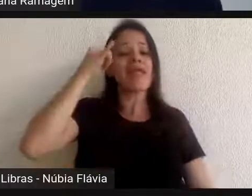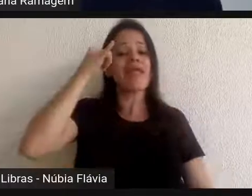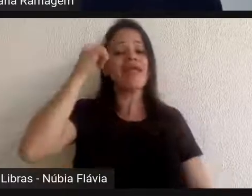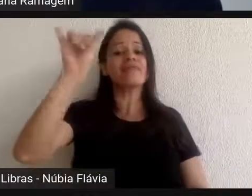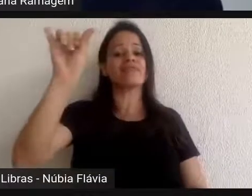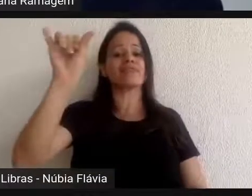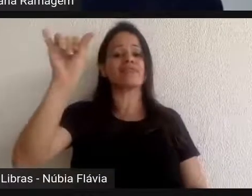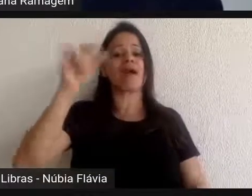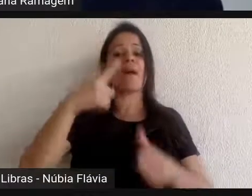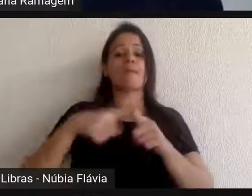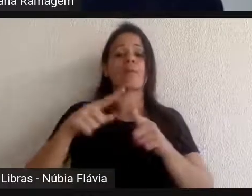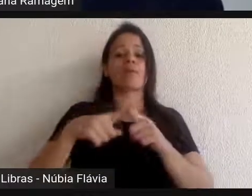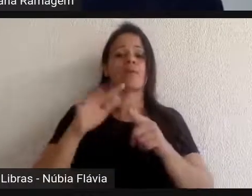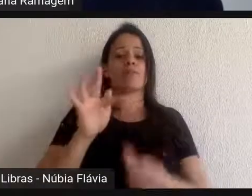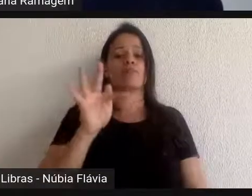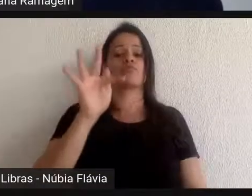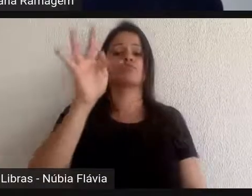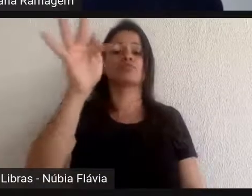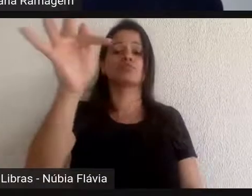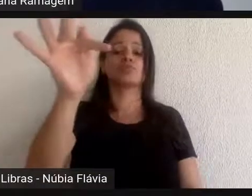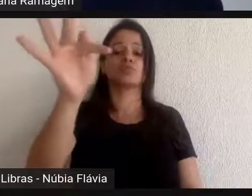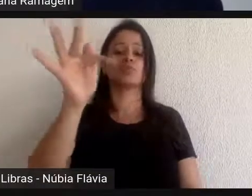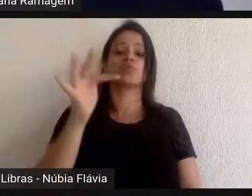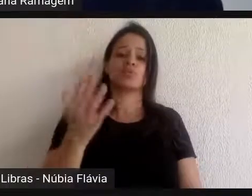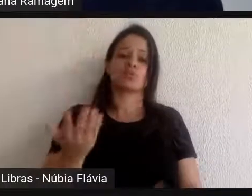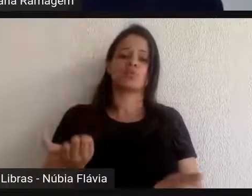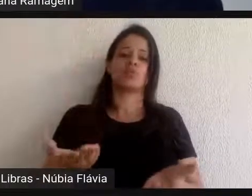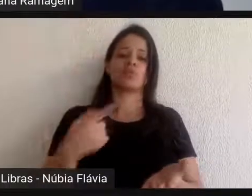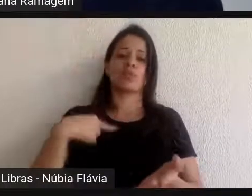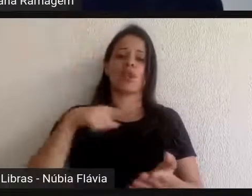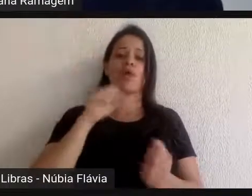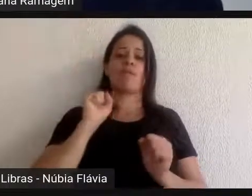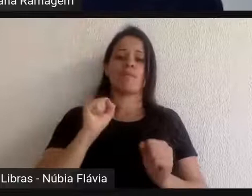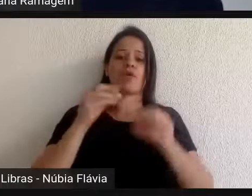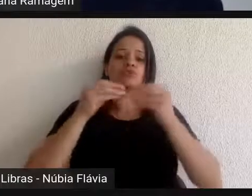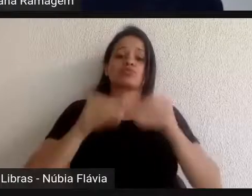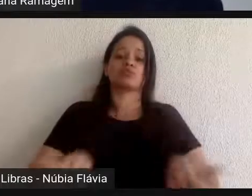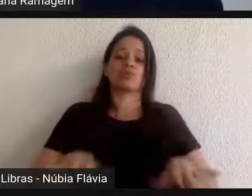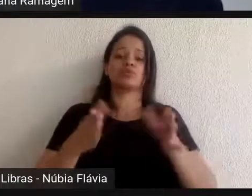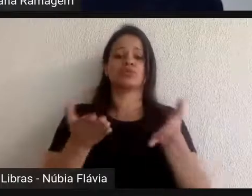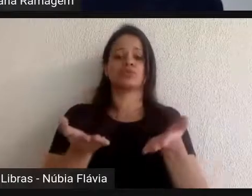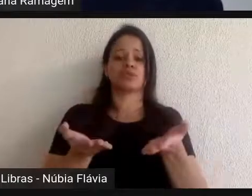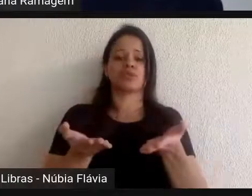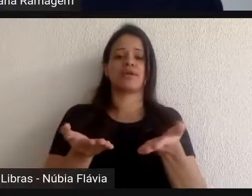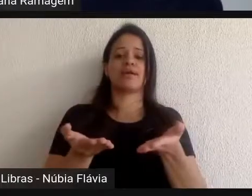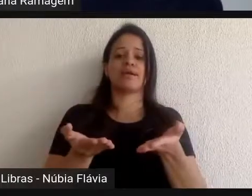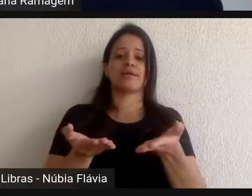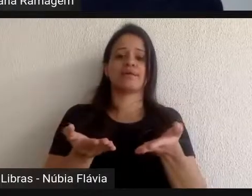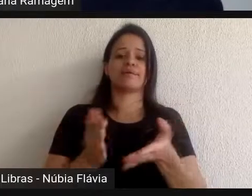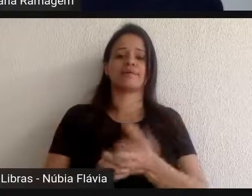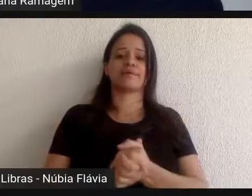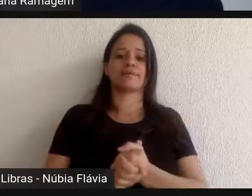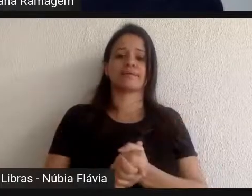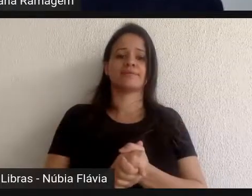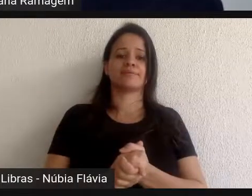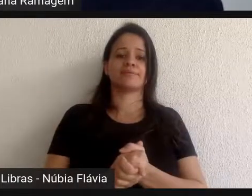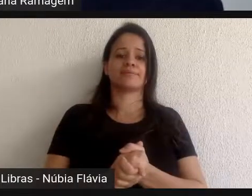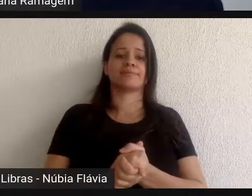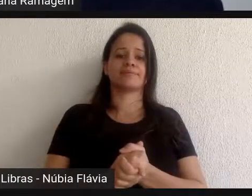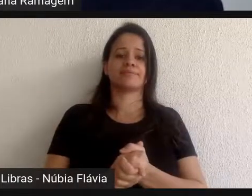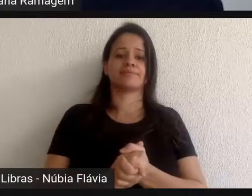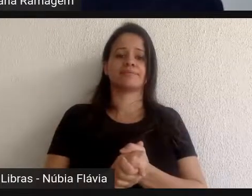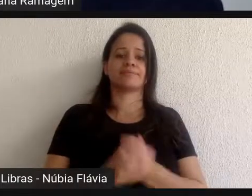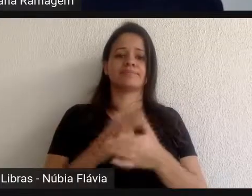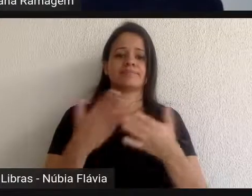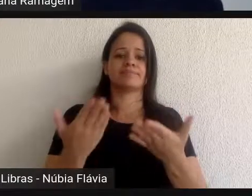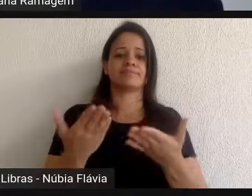que a gente sabe, que a gente tem certeza que pode nos prejudicar no final das contas. Aline, tem aqui uma